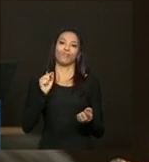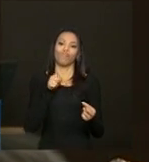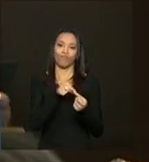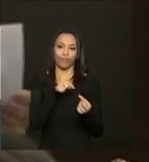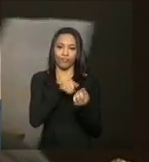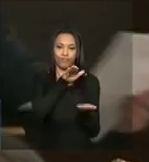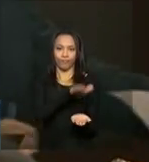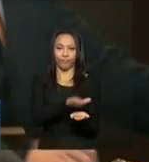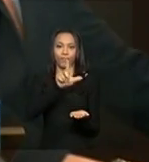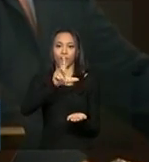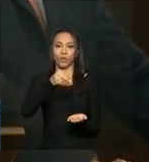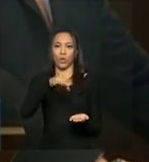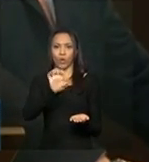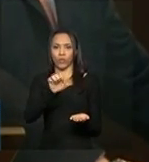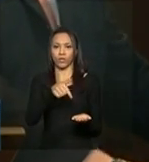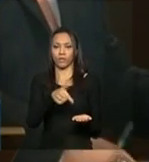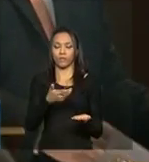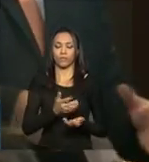referido lote.